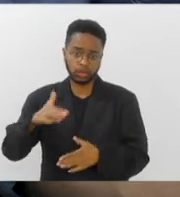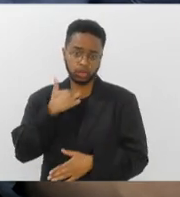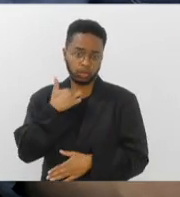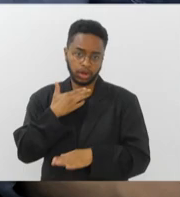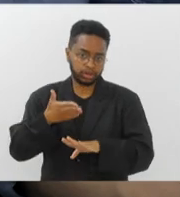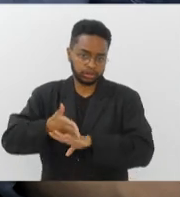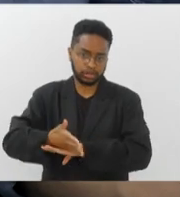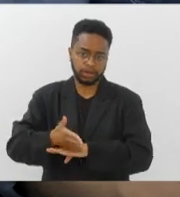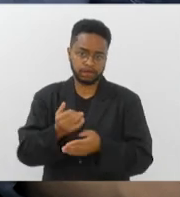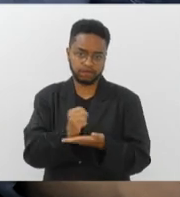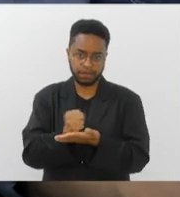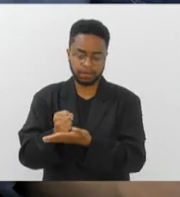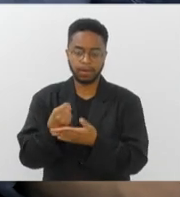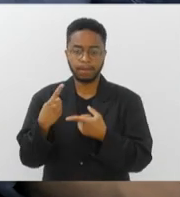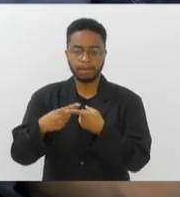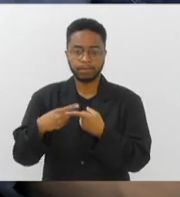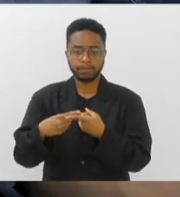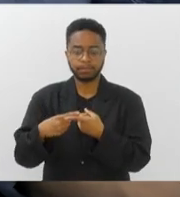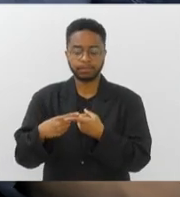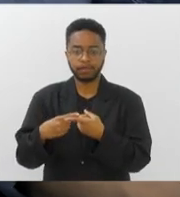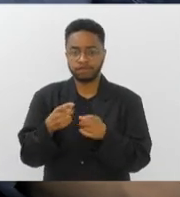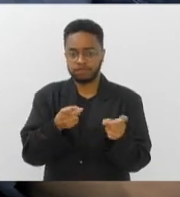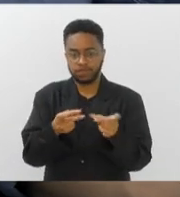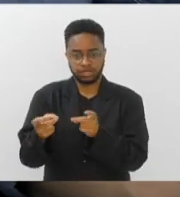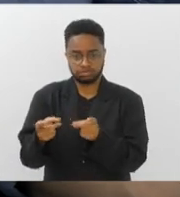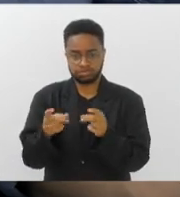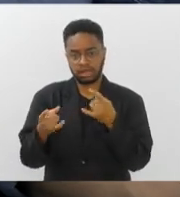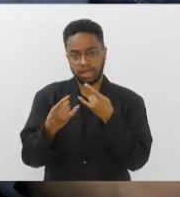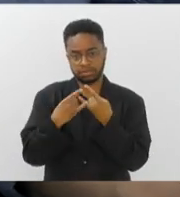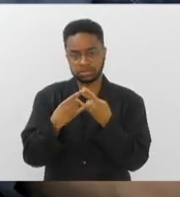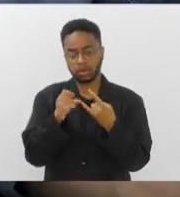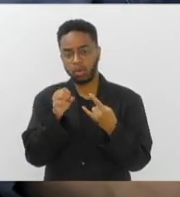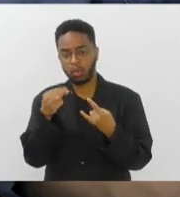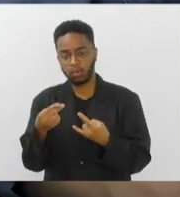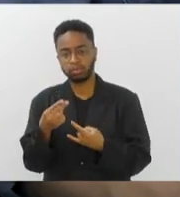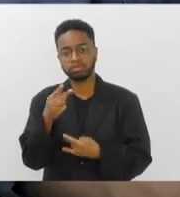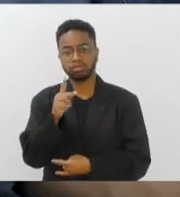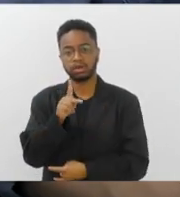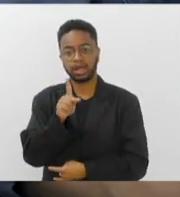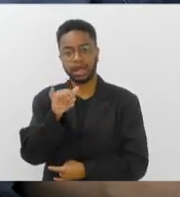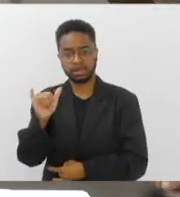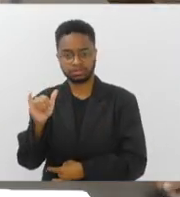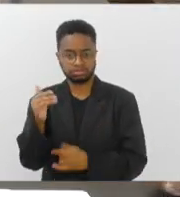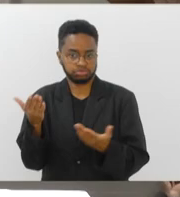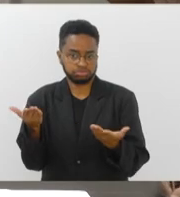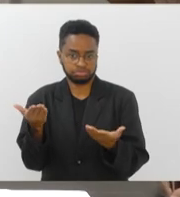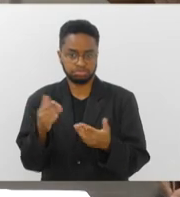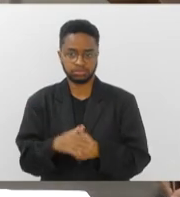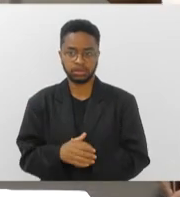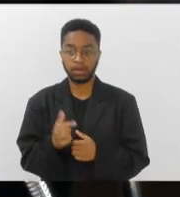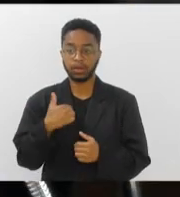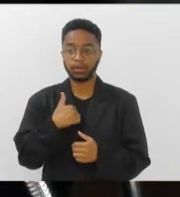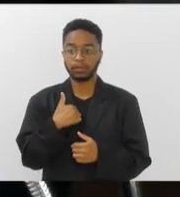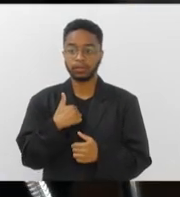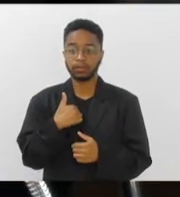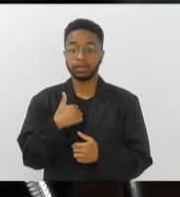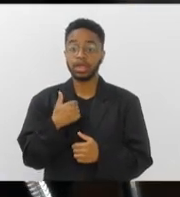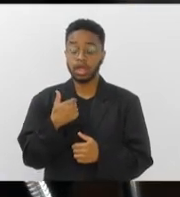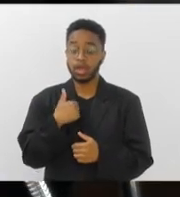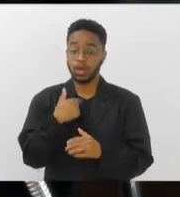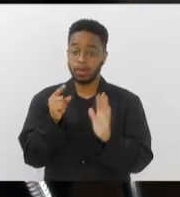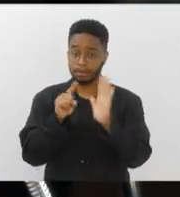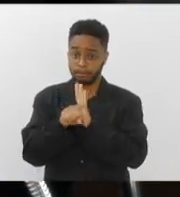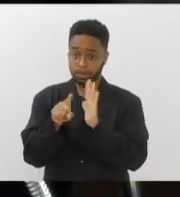farmácia porque vende camisinha ou KY ou coisa do gênero? Mas aí eu vou dar um exemplo para você, Lência. Não, a pergunta